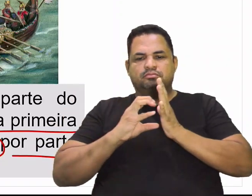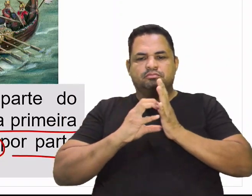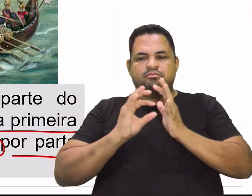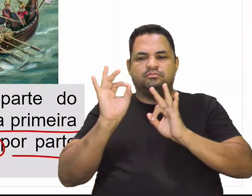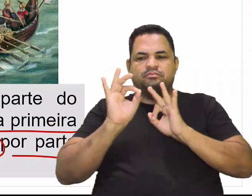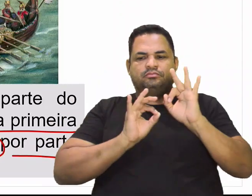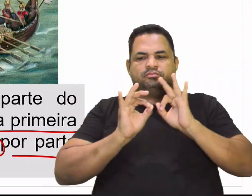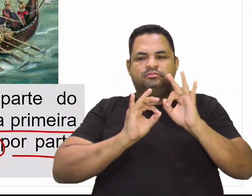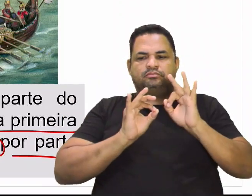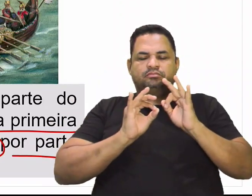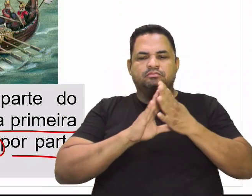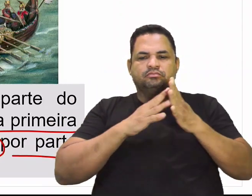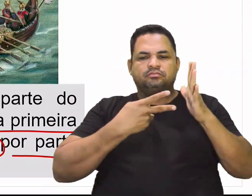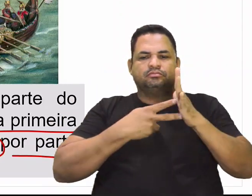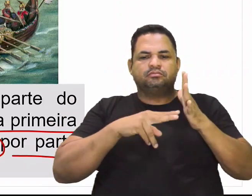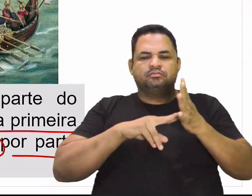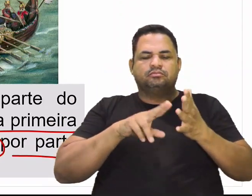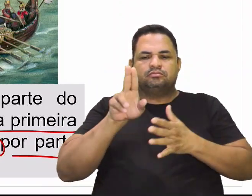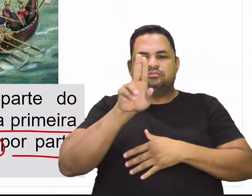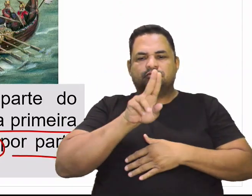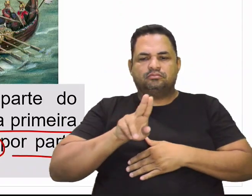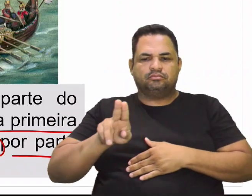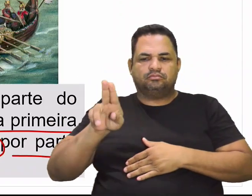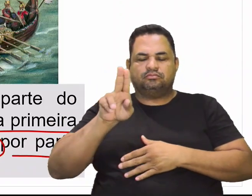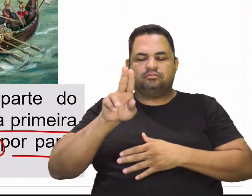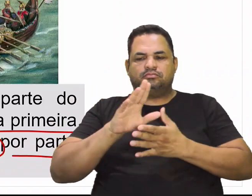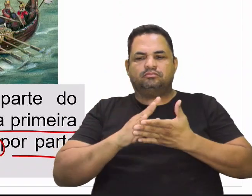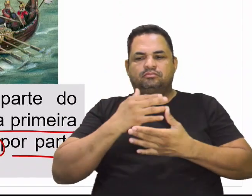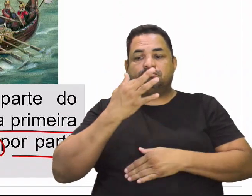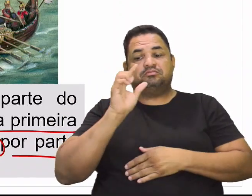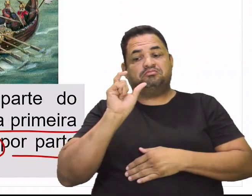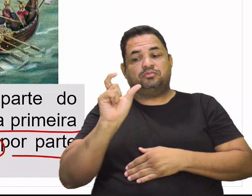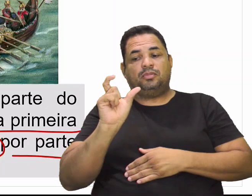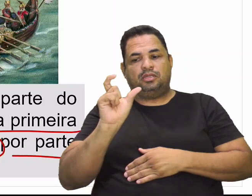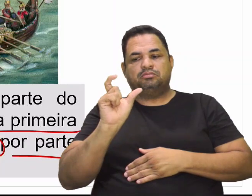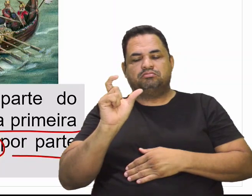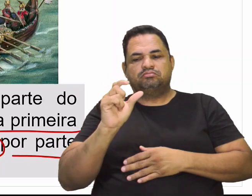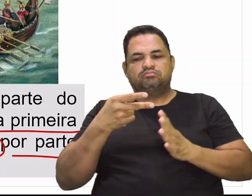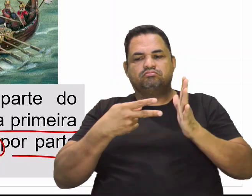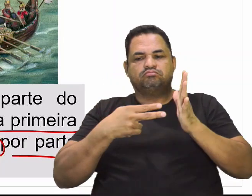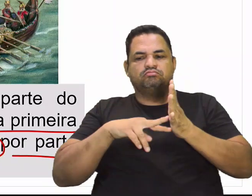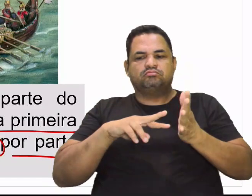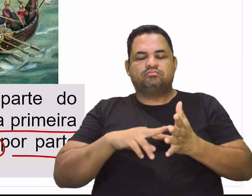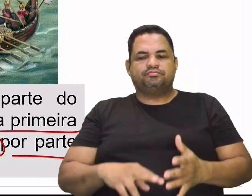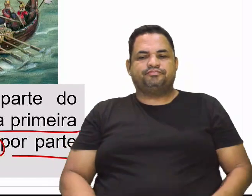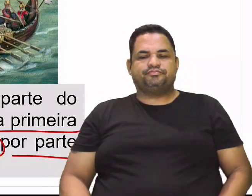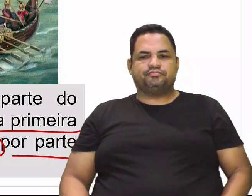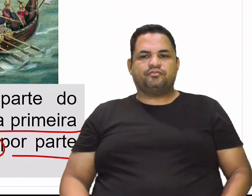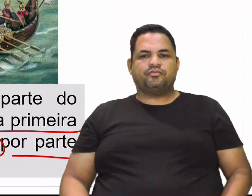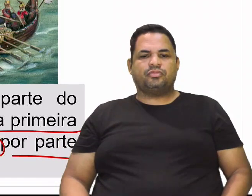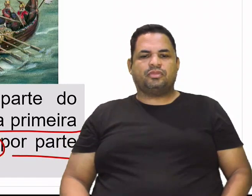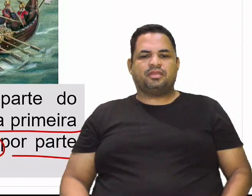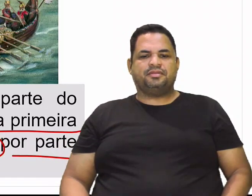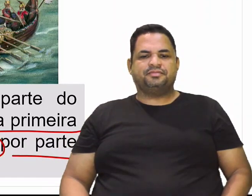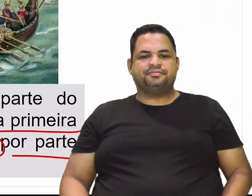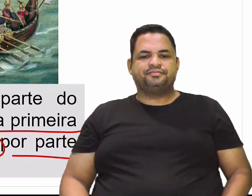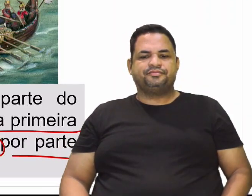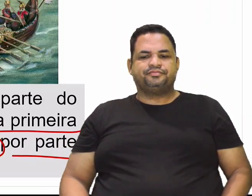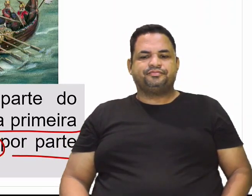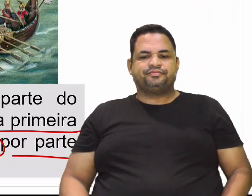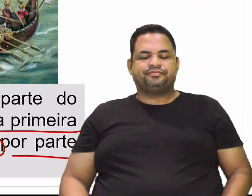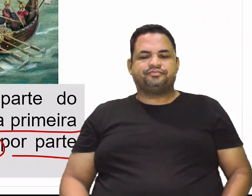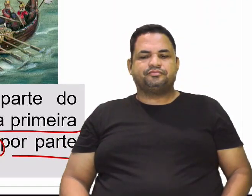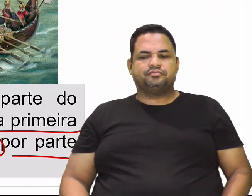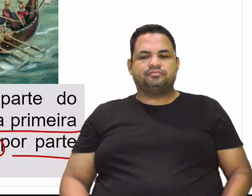formava sentido de uso, que são as palavras. Olha que legal. Então, os fenícios,